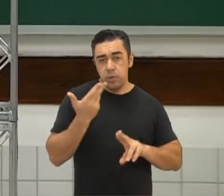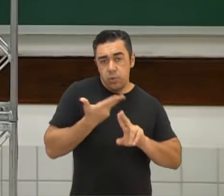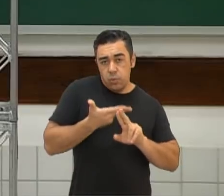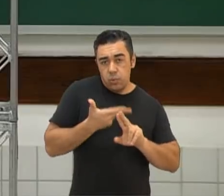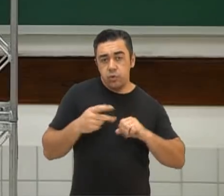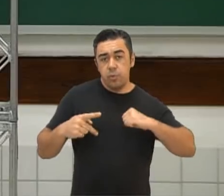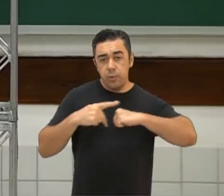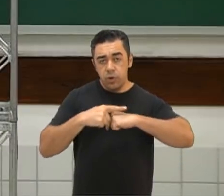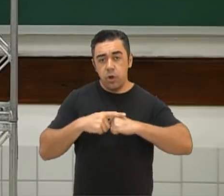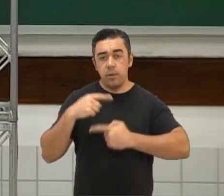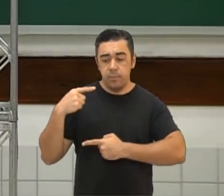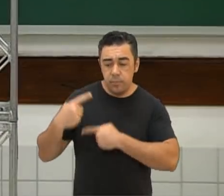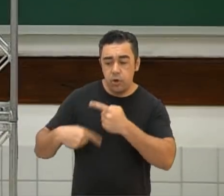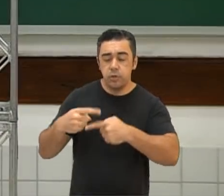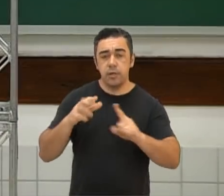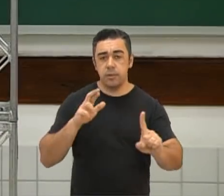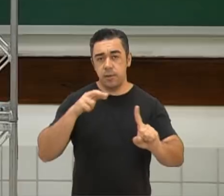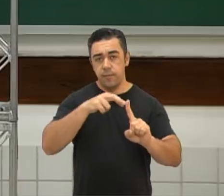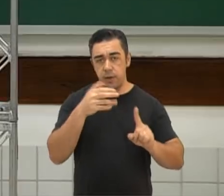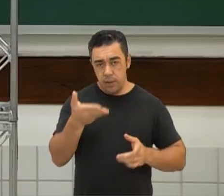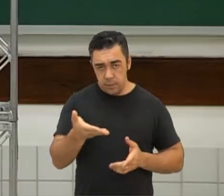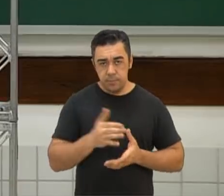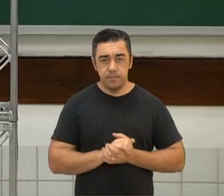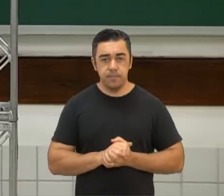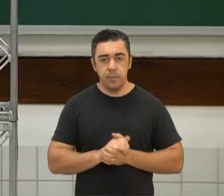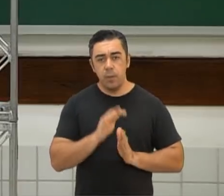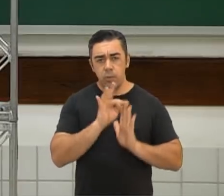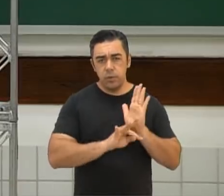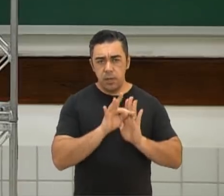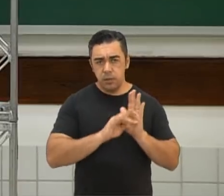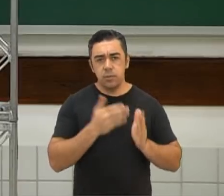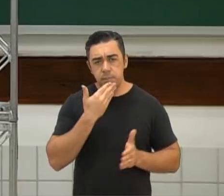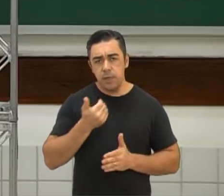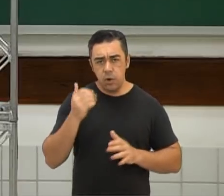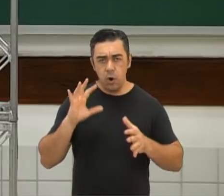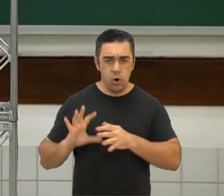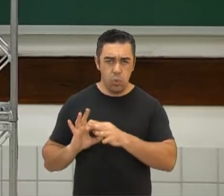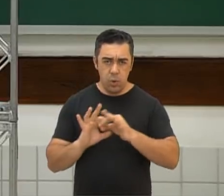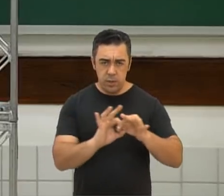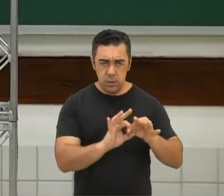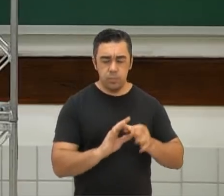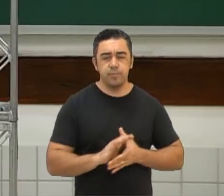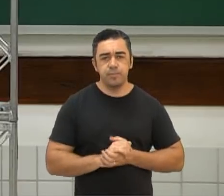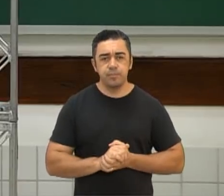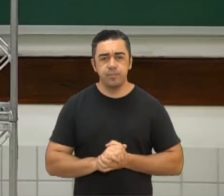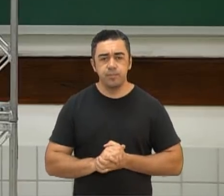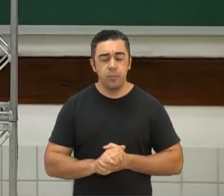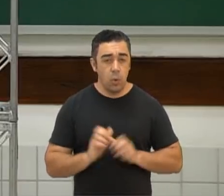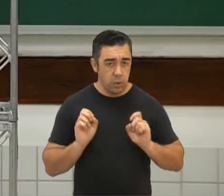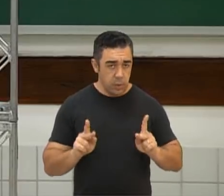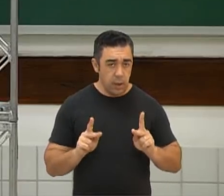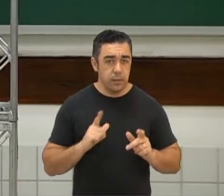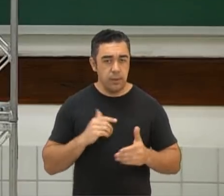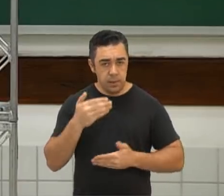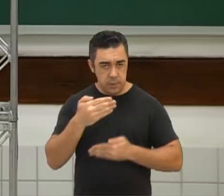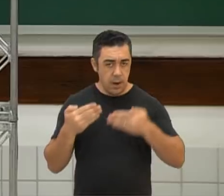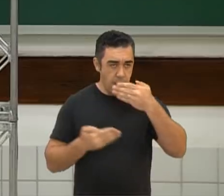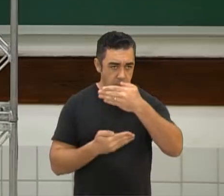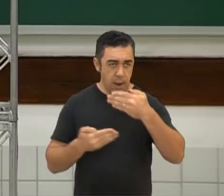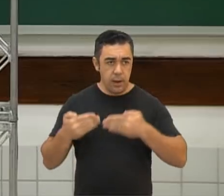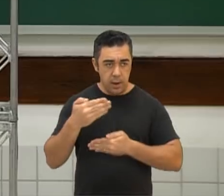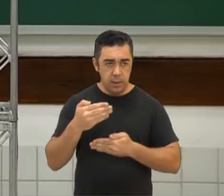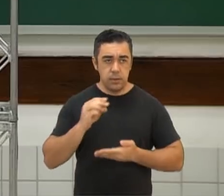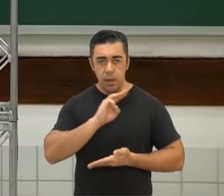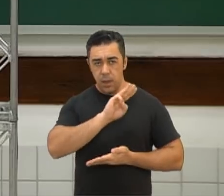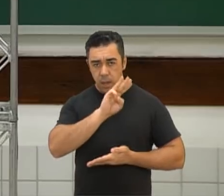desses pronomes no processo de referenciação, para deixar o texto ali com maior coesão, ok? Seguem ali os slides, né,